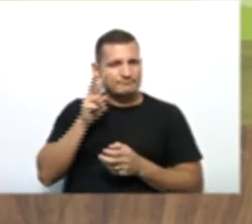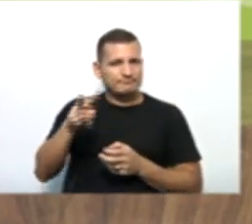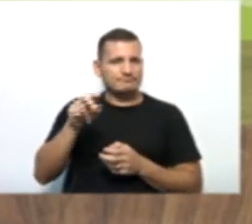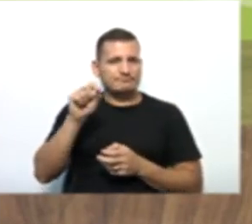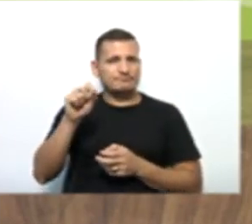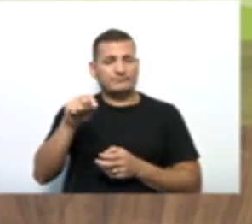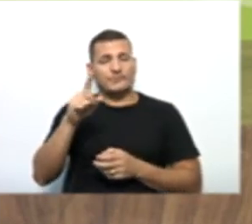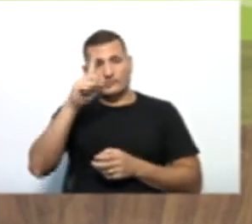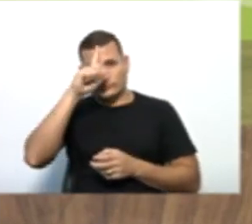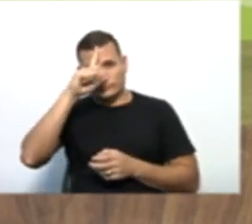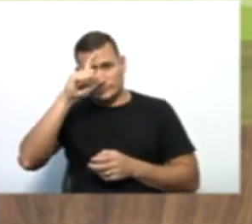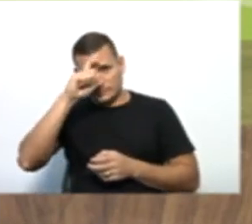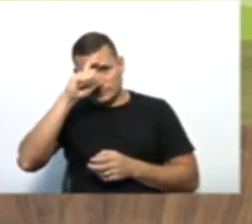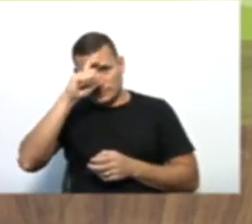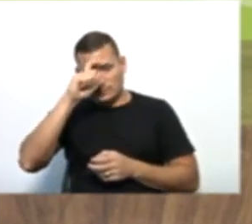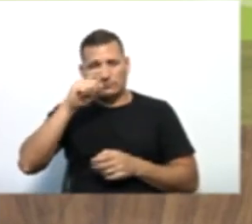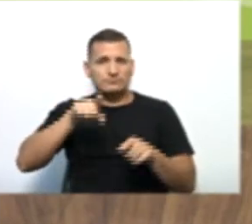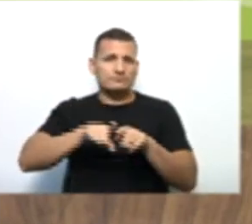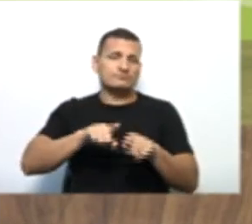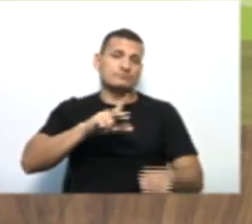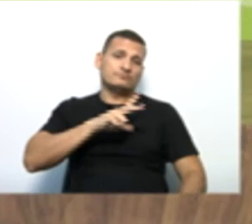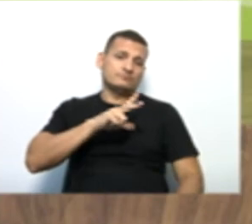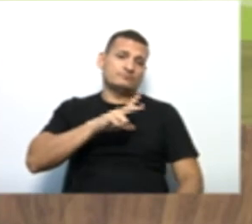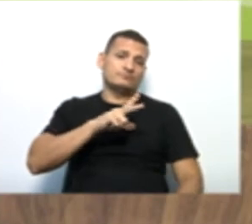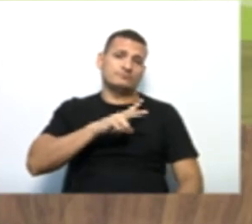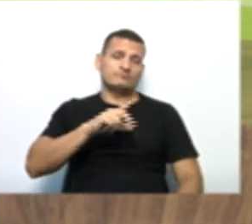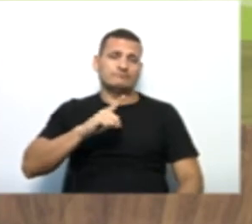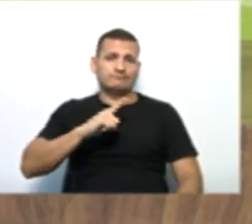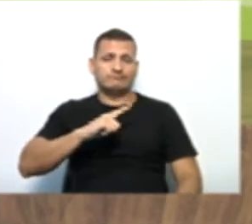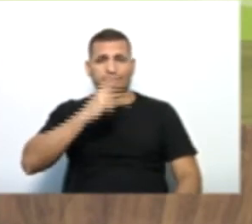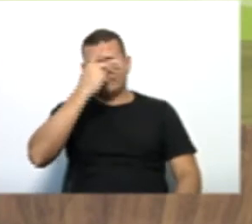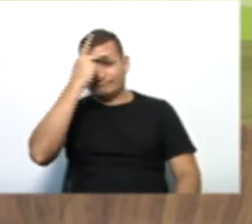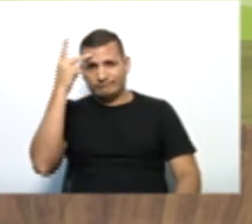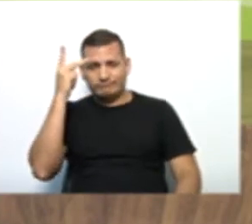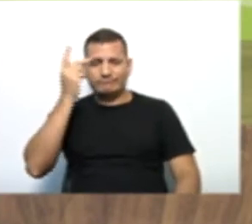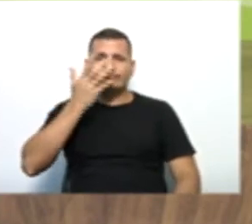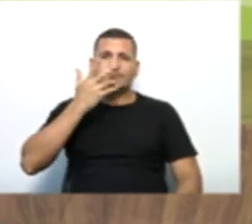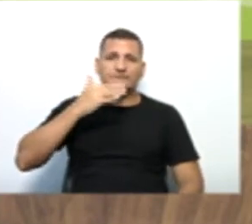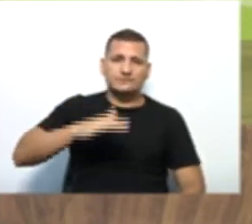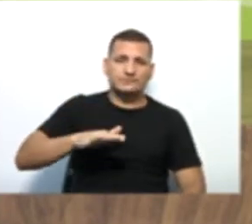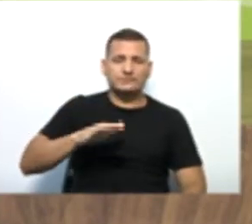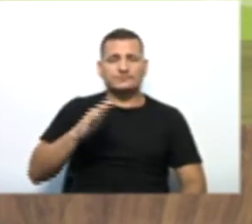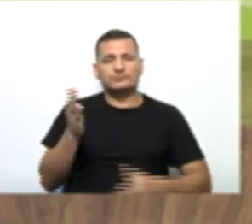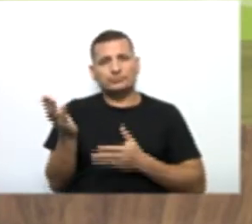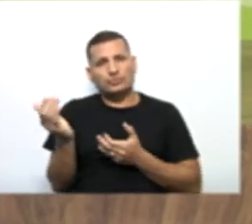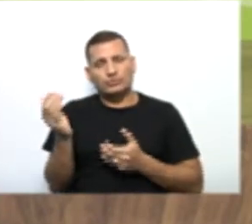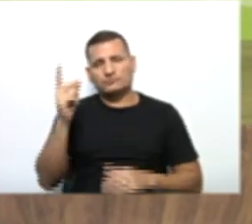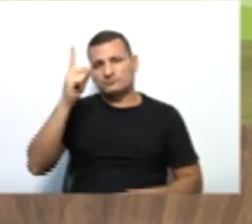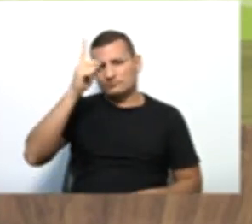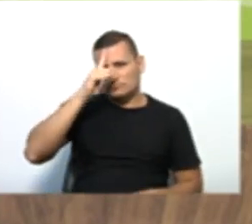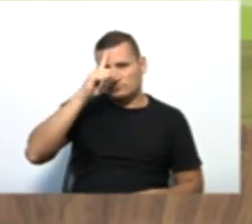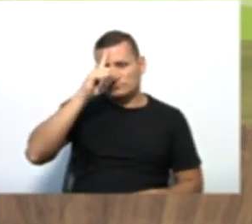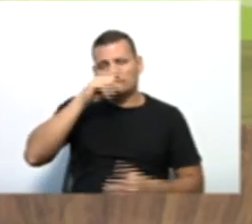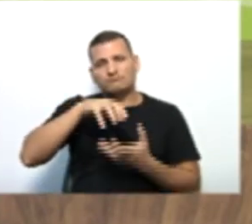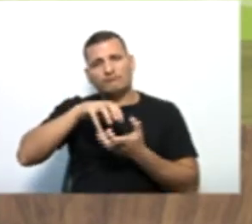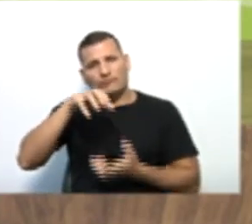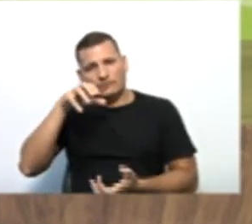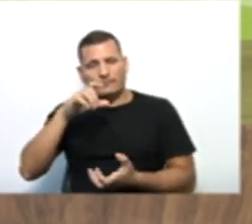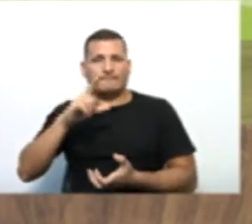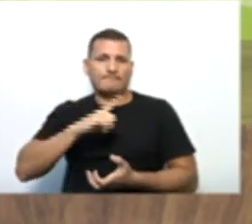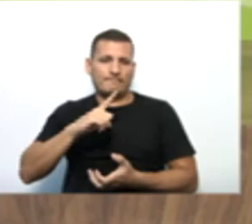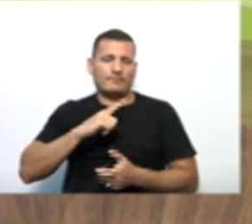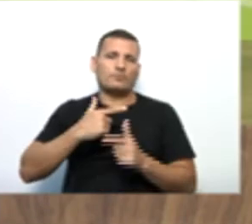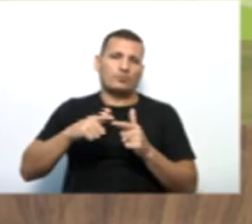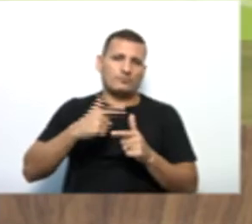os hospitais públicos e os privados estão cheios de pessoas, seja criança, seja jovem, seja adulto, seja idoso. Não é verdade?